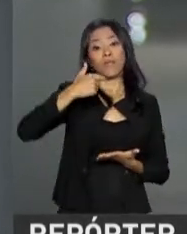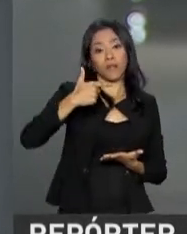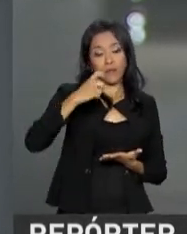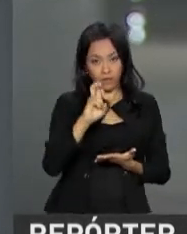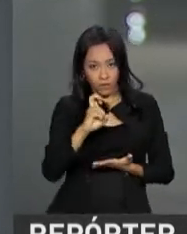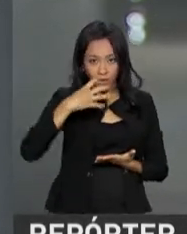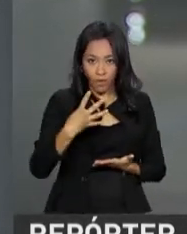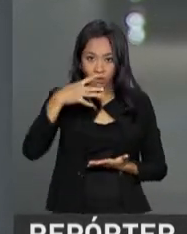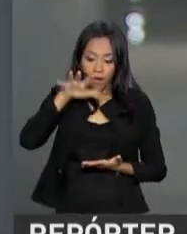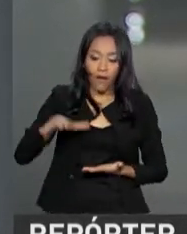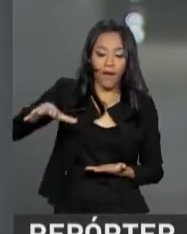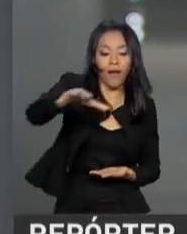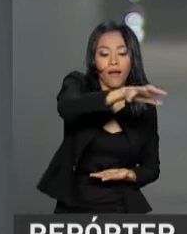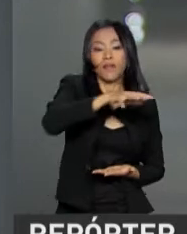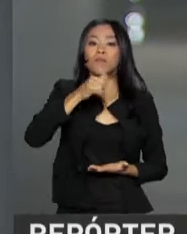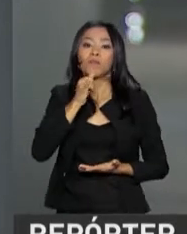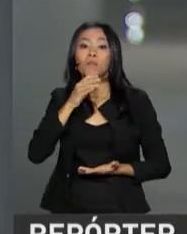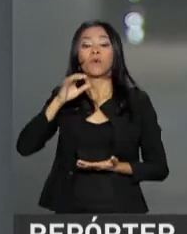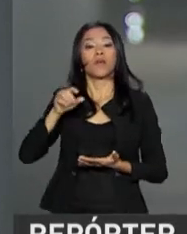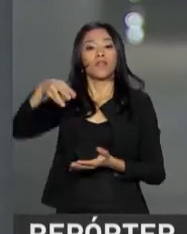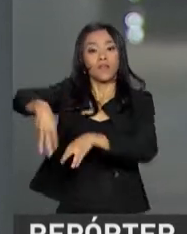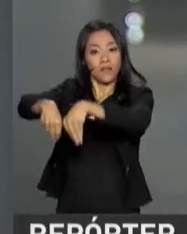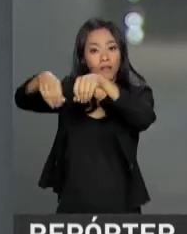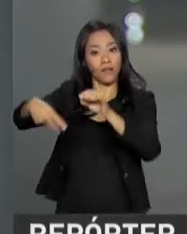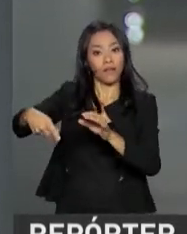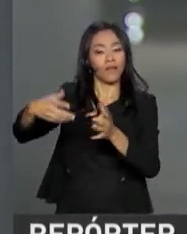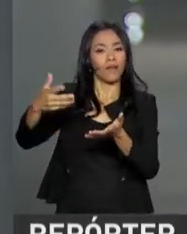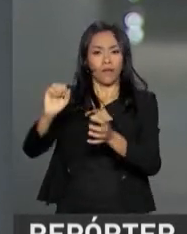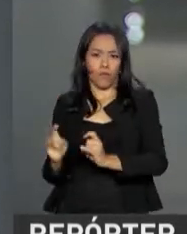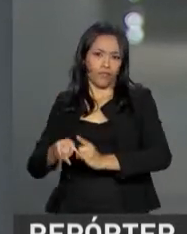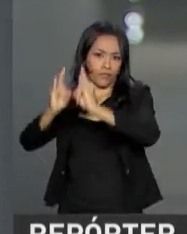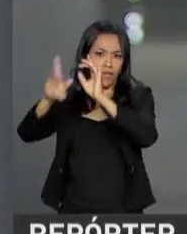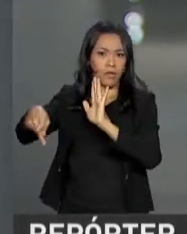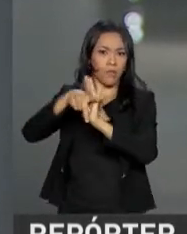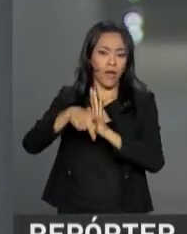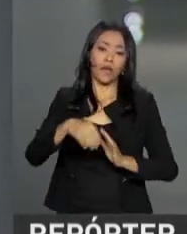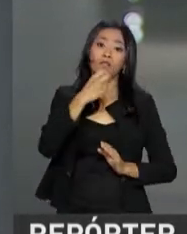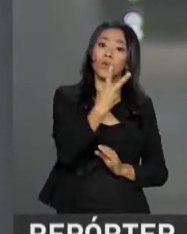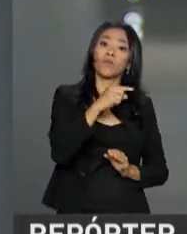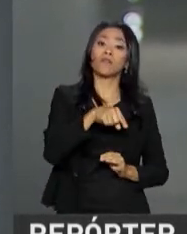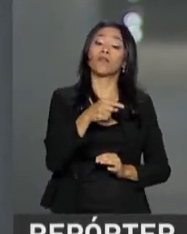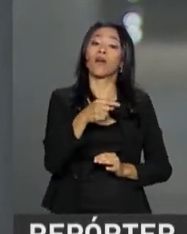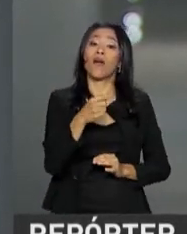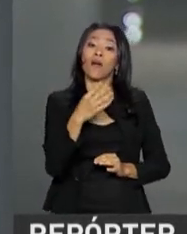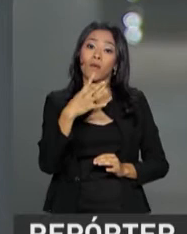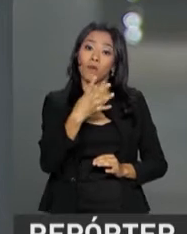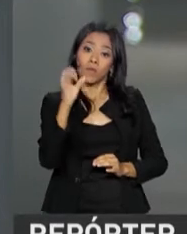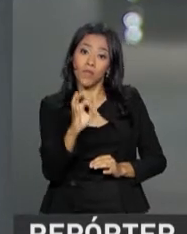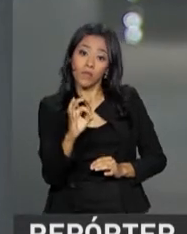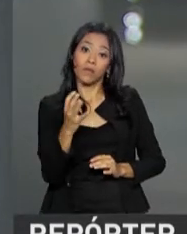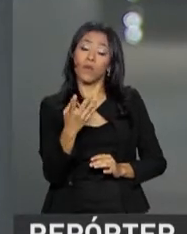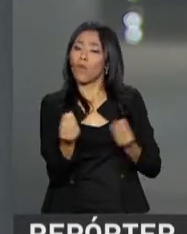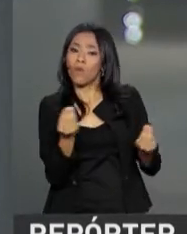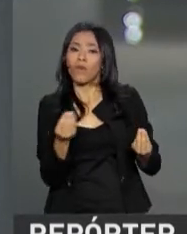país, como, por exemplo, o de imóveis, que pagam entre 2,5% e 4,5% sobre a receita bruta da